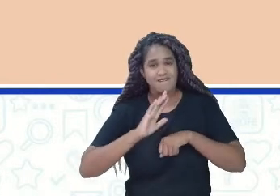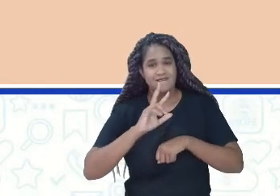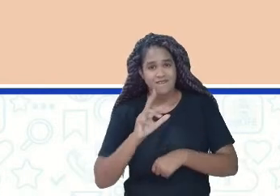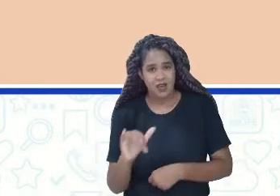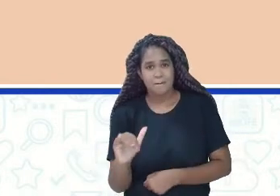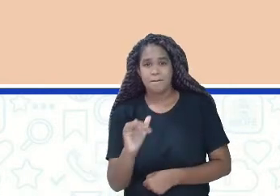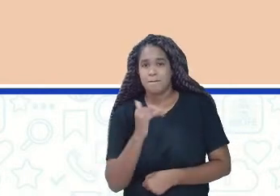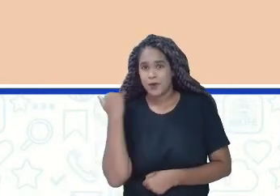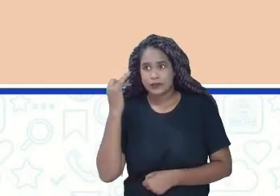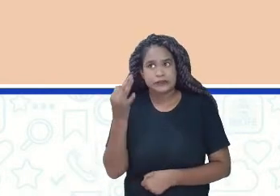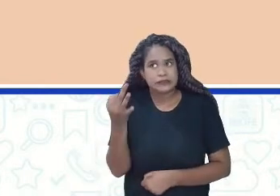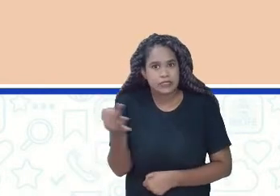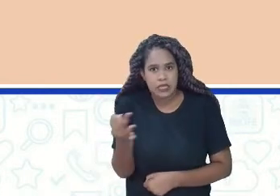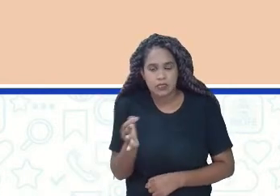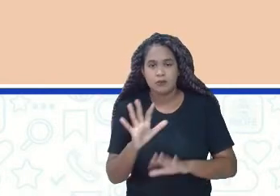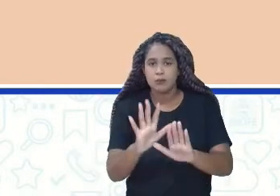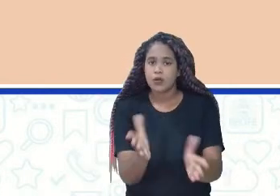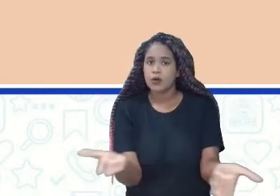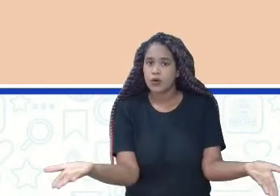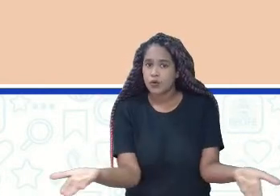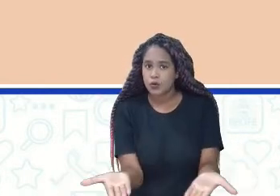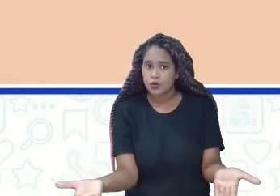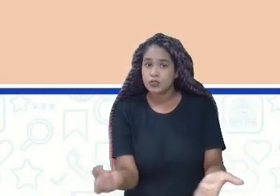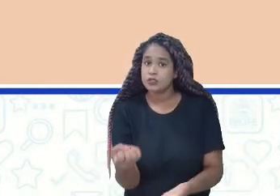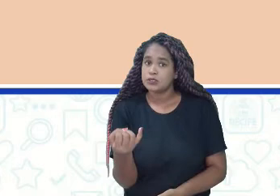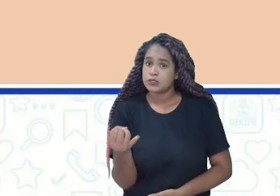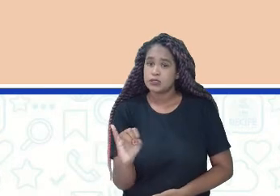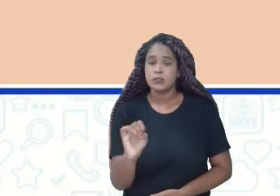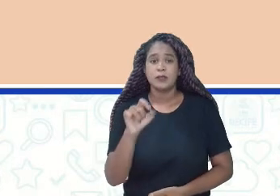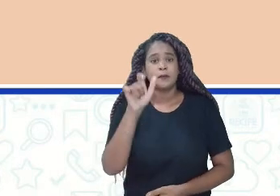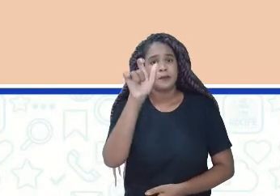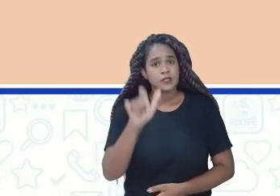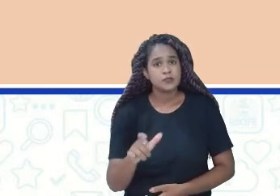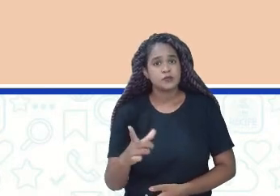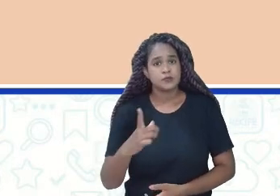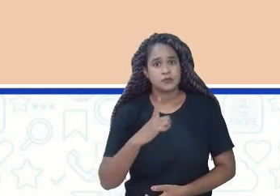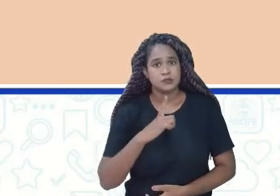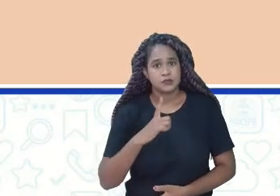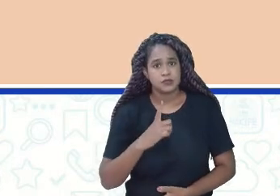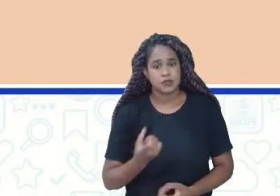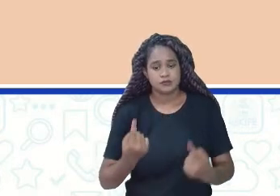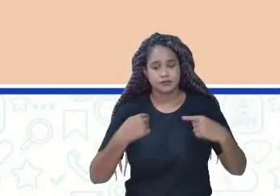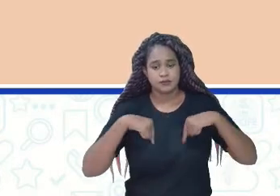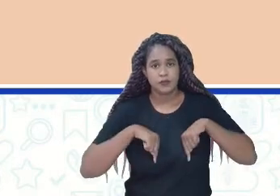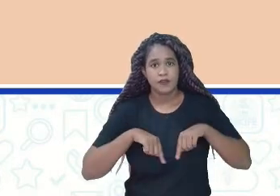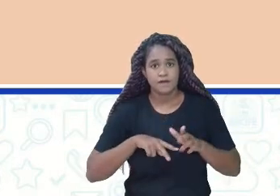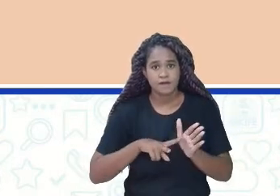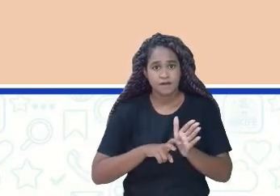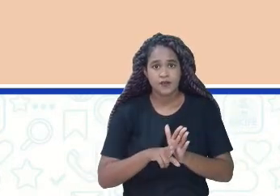HIV positivo, ele pode ter praticamente uma vida normal. Então, até